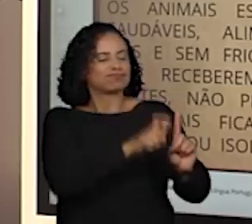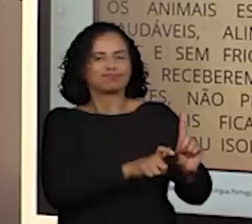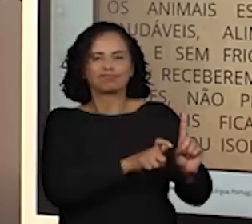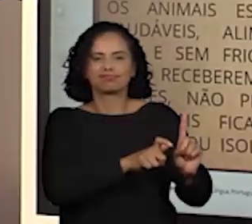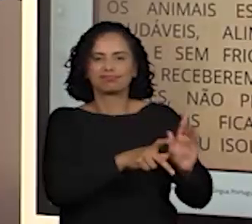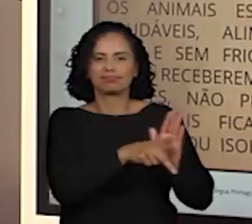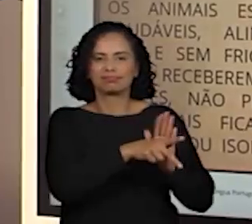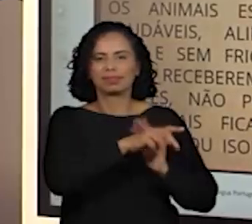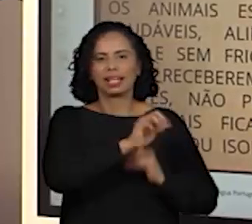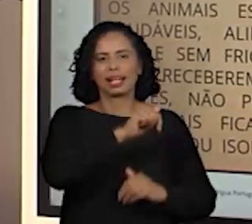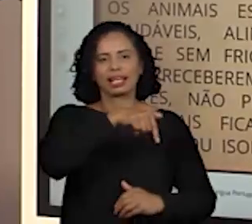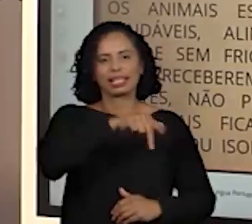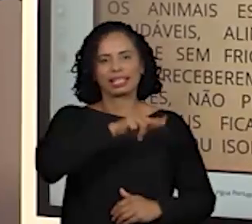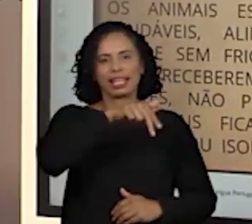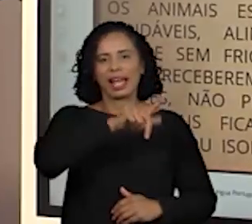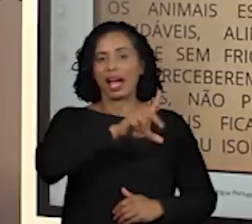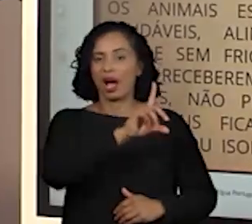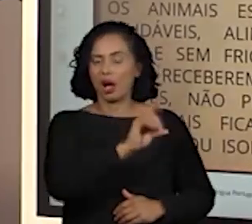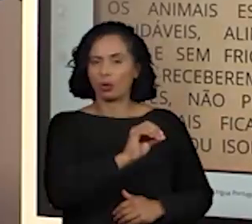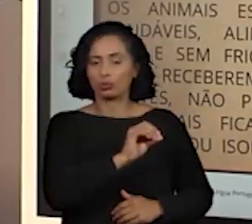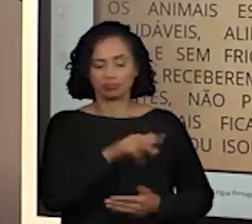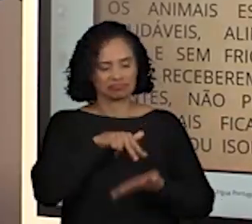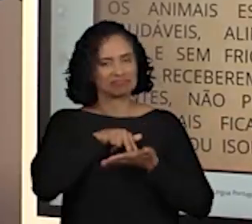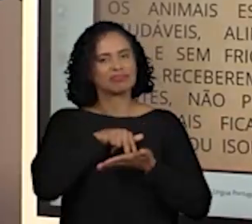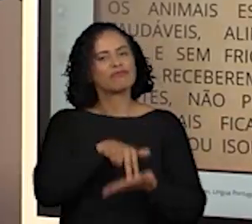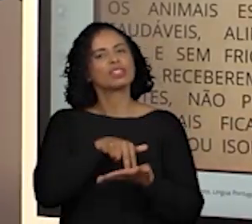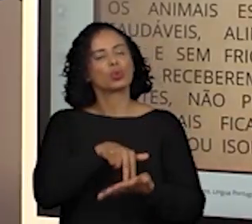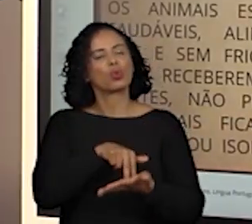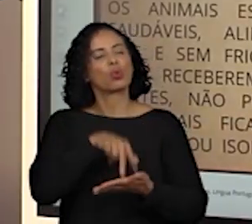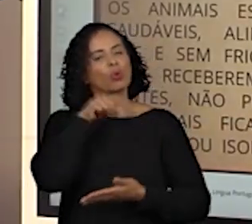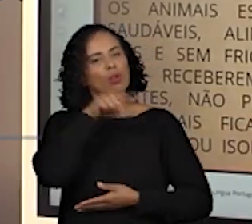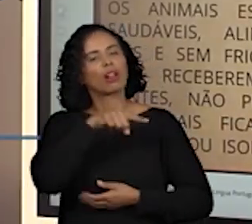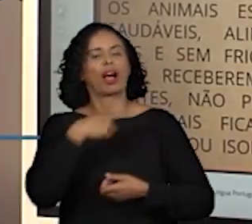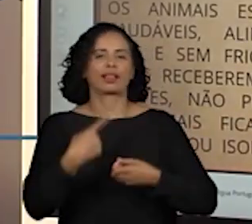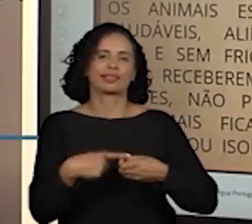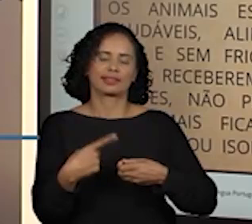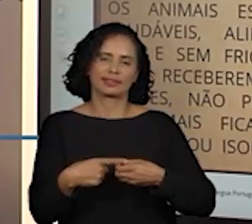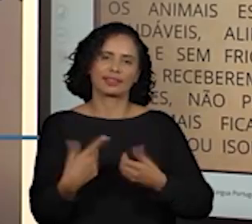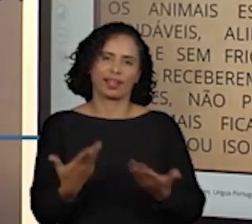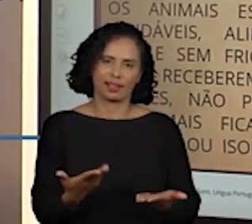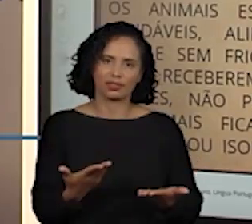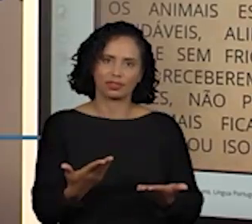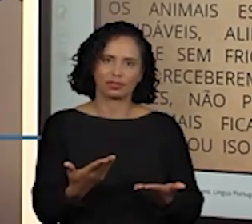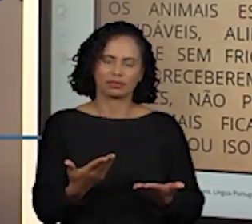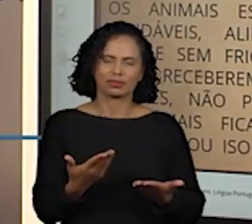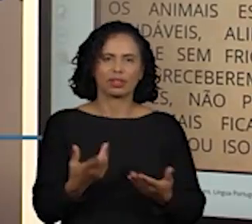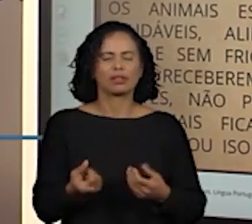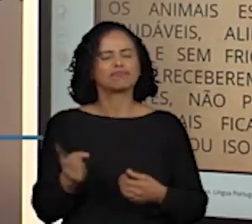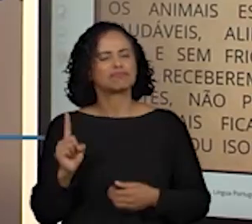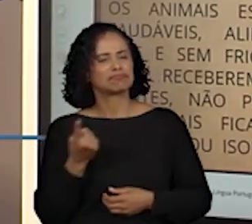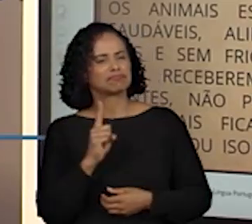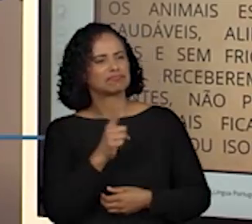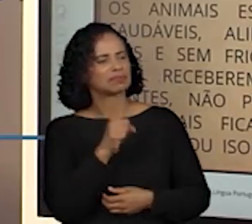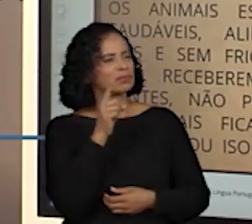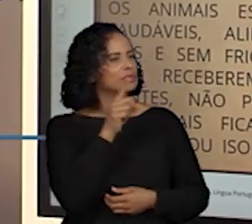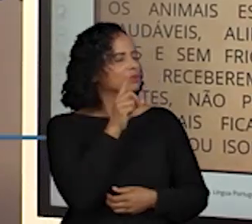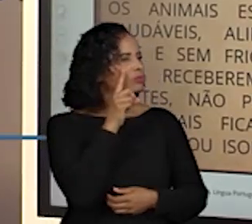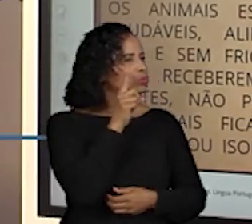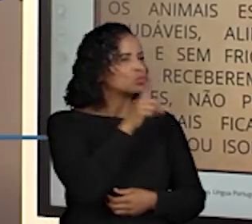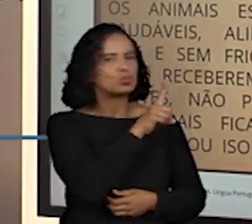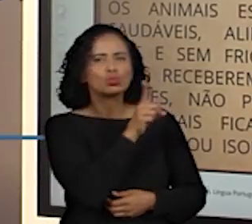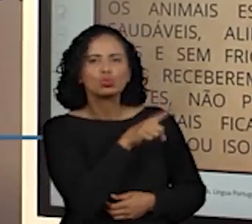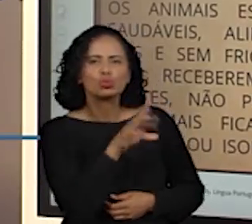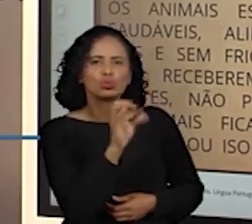permaneceu ali. Permaneceu na cidade. Voltando ao zoológico, encontrou os animais em uma